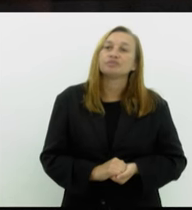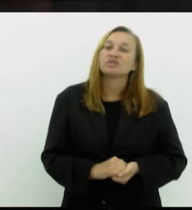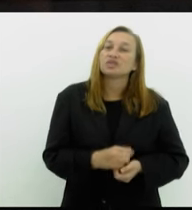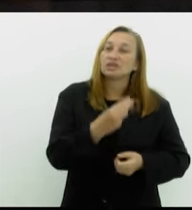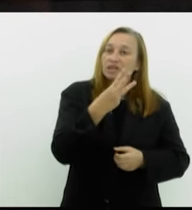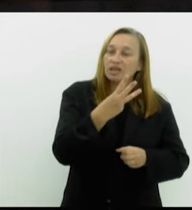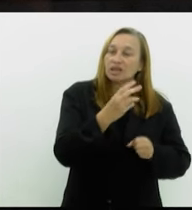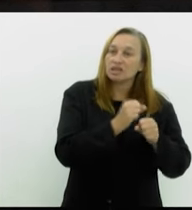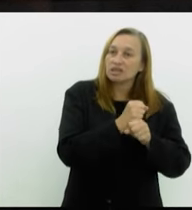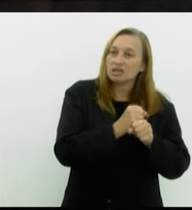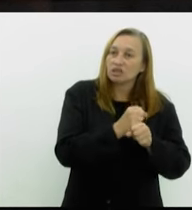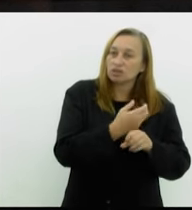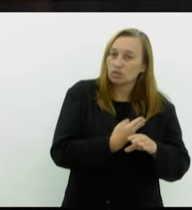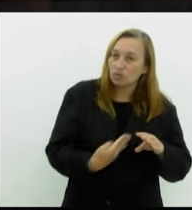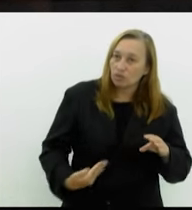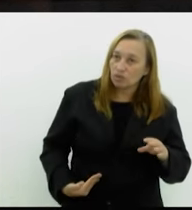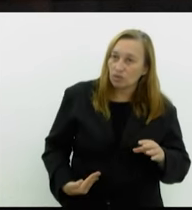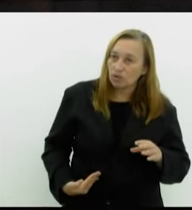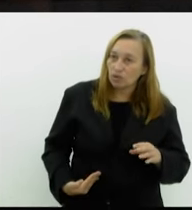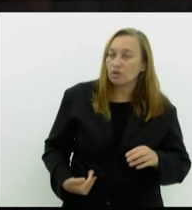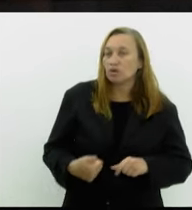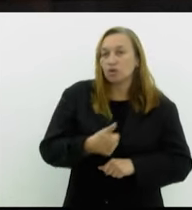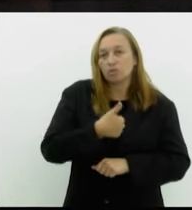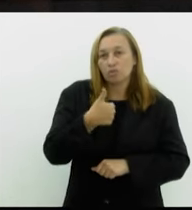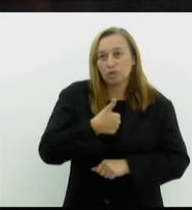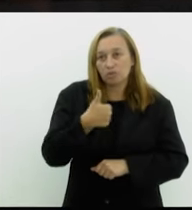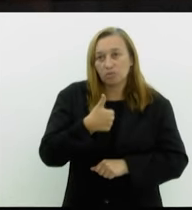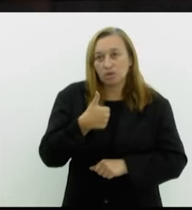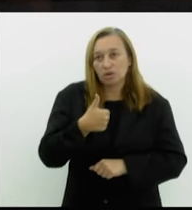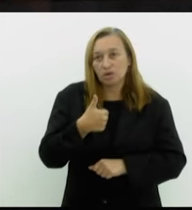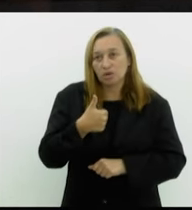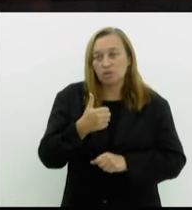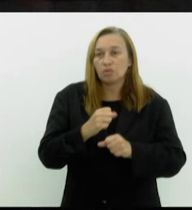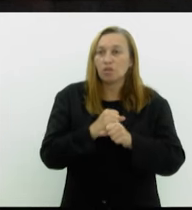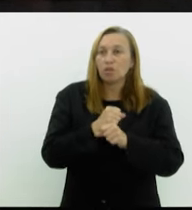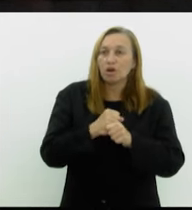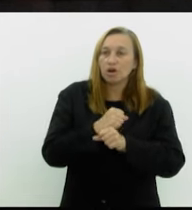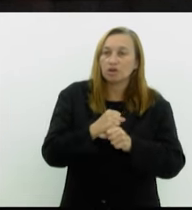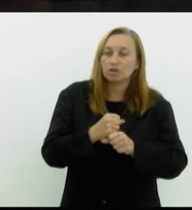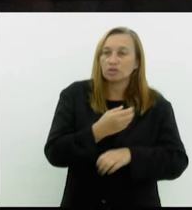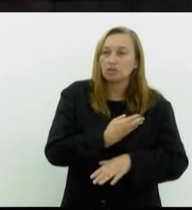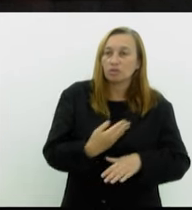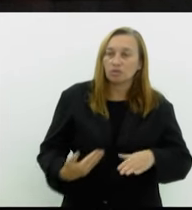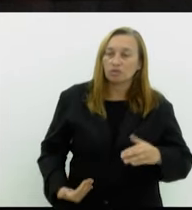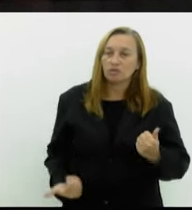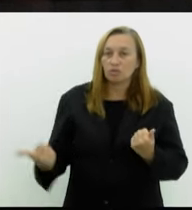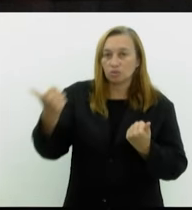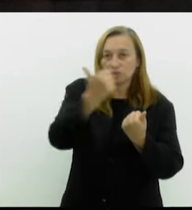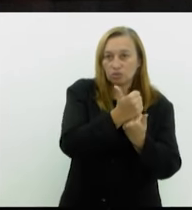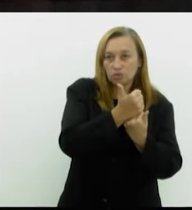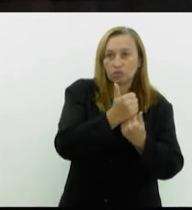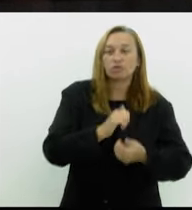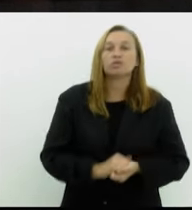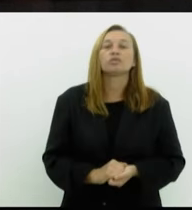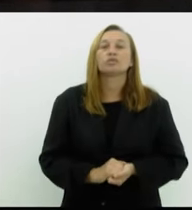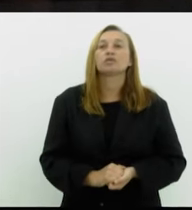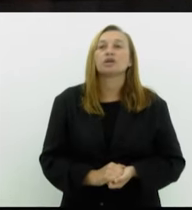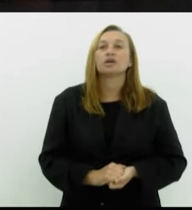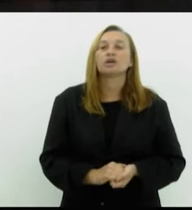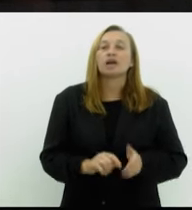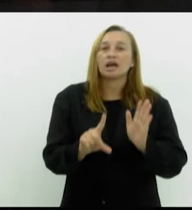3 anos de um governo e o primeiro ano do governo que entra. A